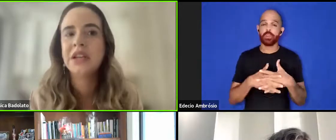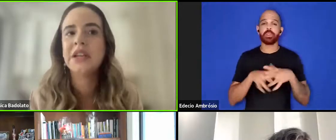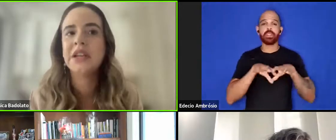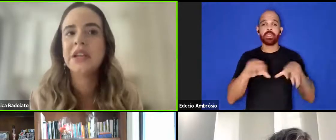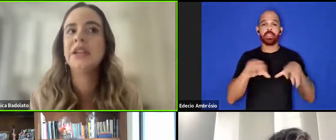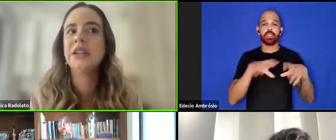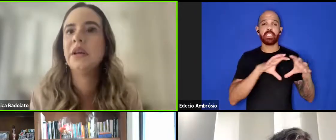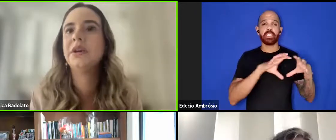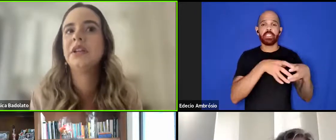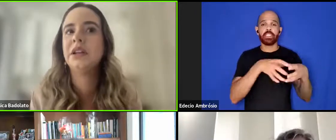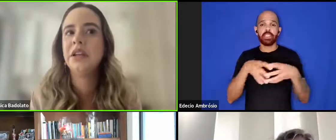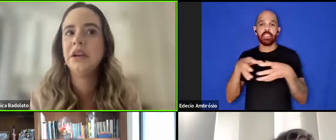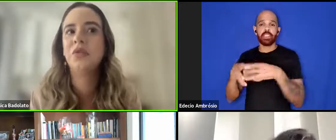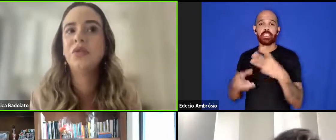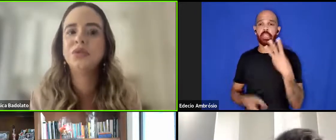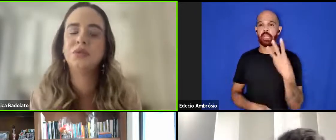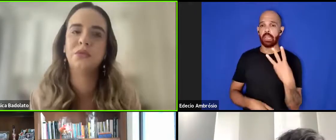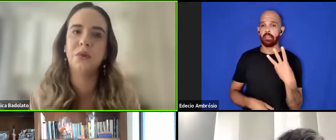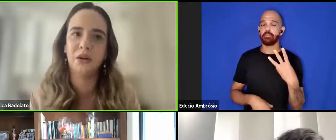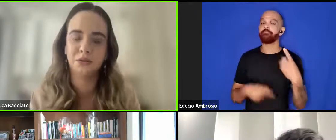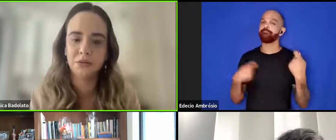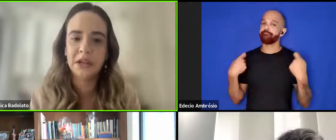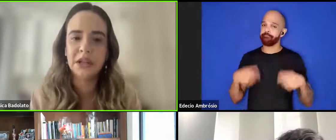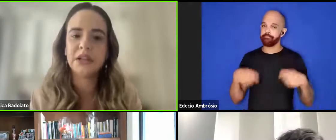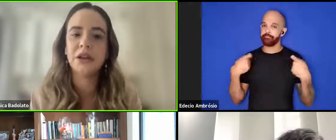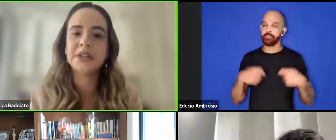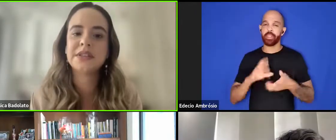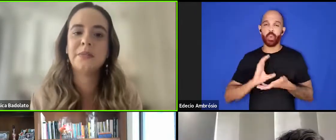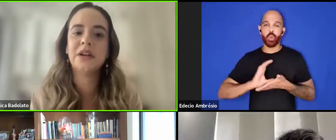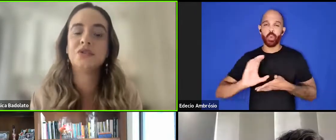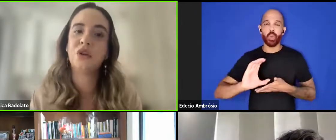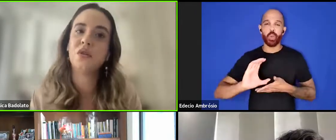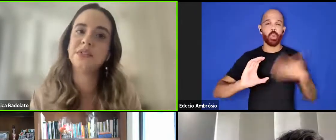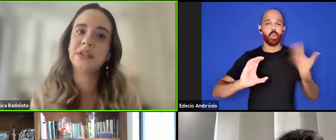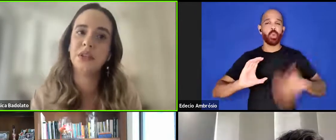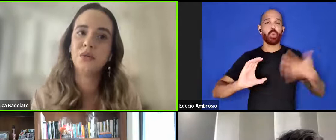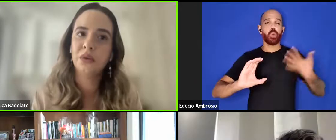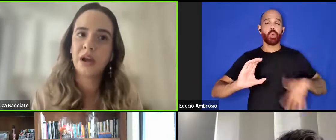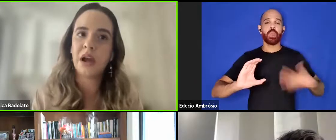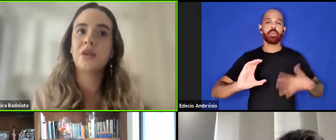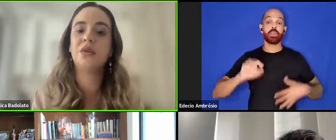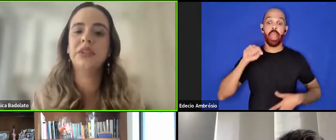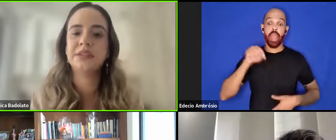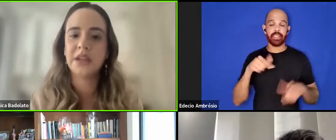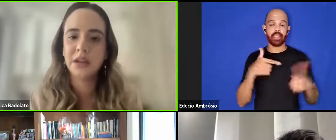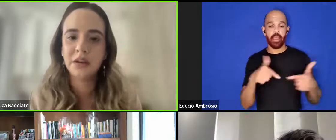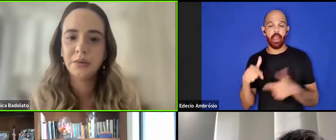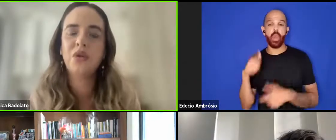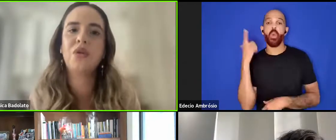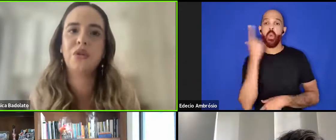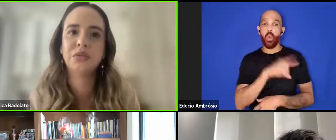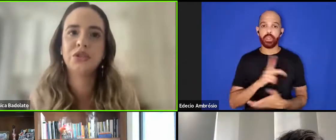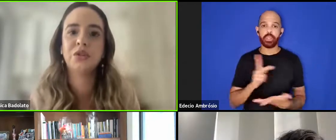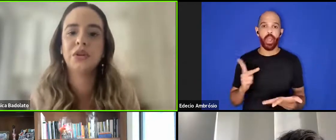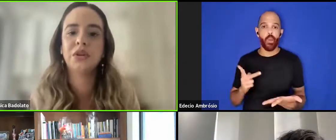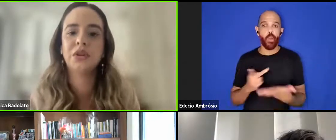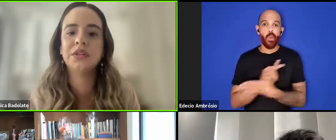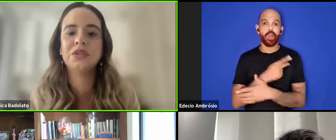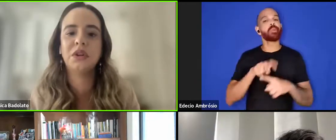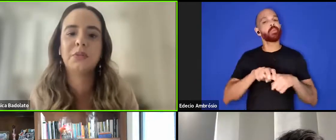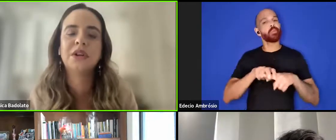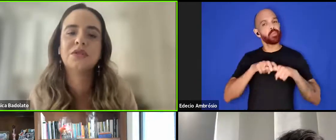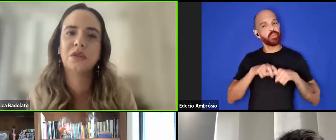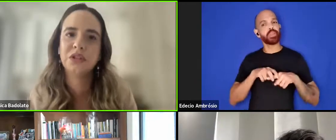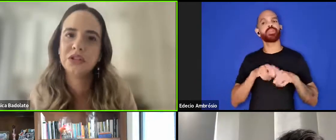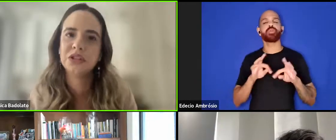segmentos, e que demandaria um custo muito alto. Então, esse trabalho só conseguiu acontecer por conta de